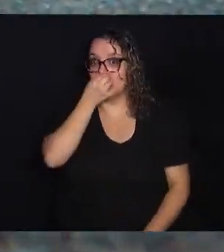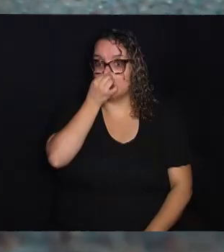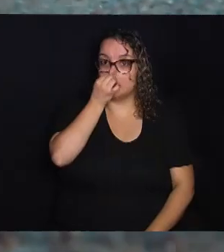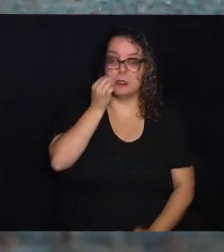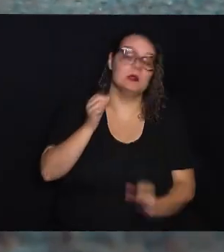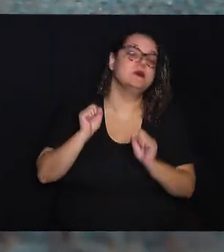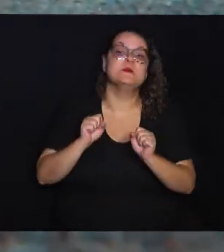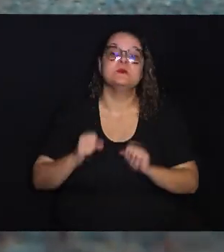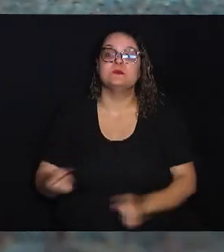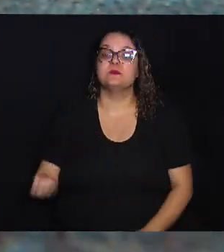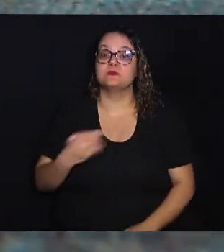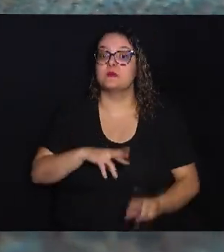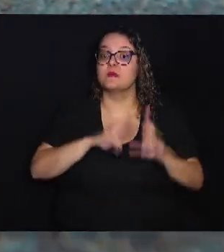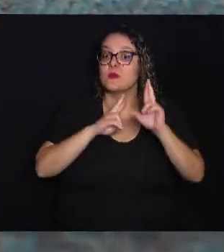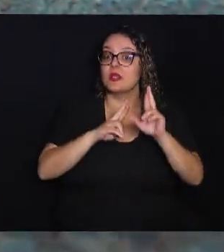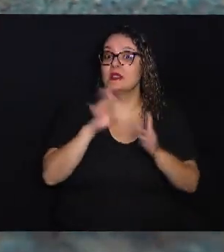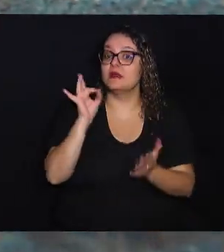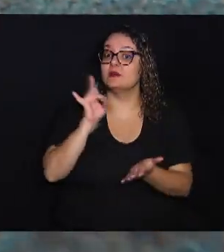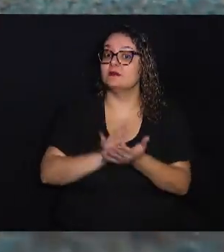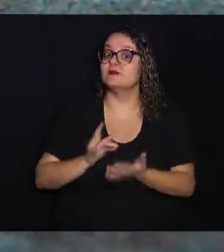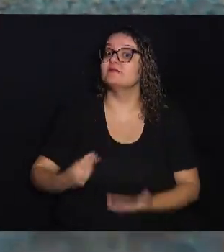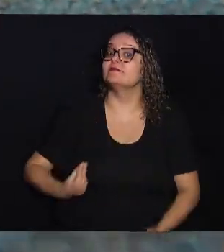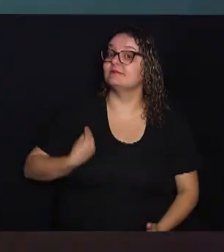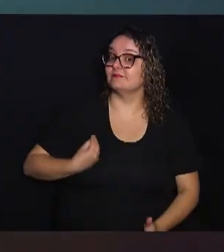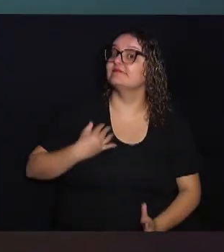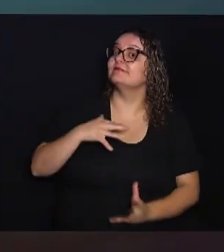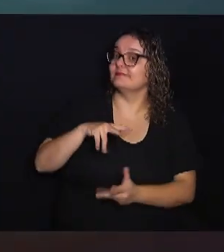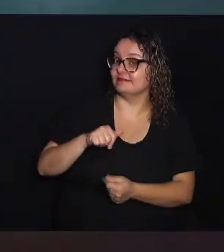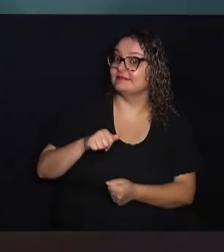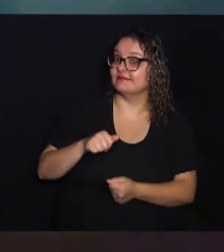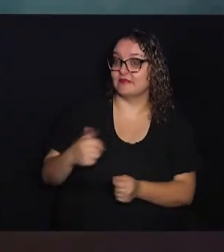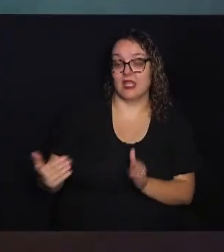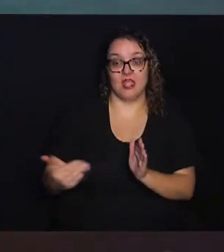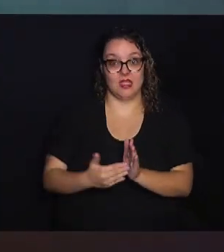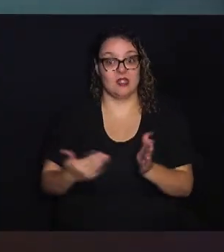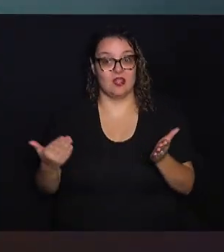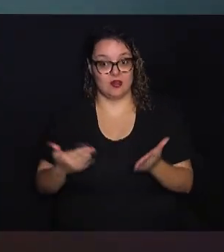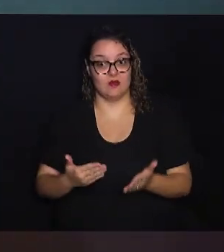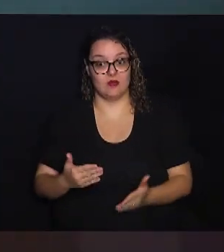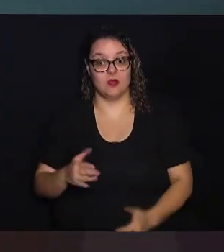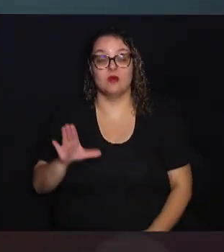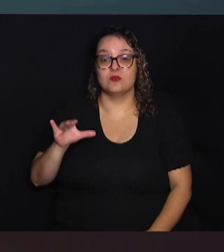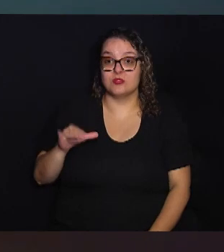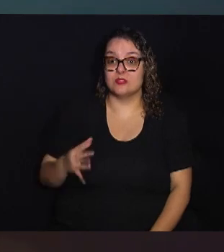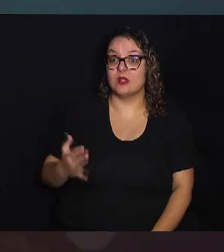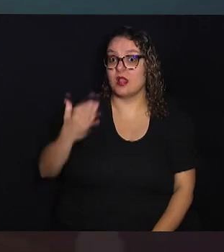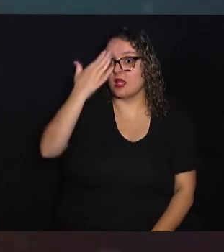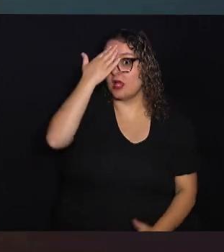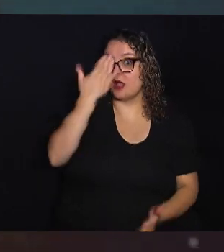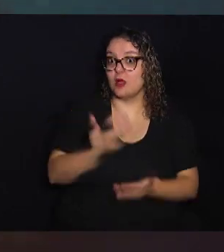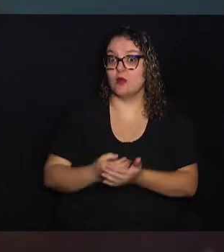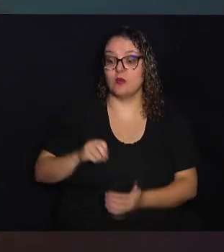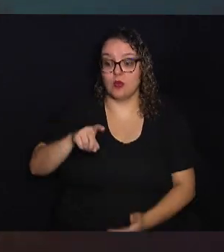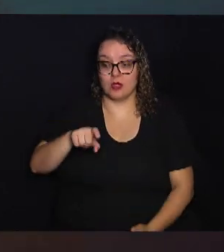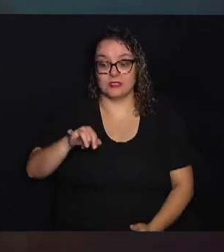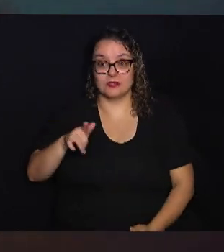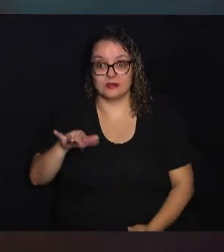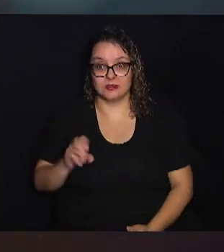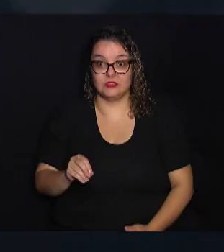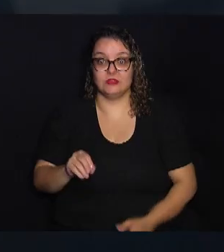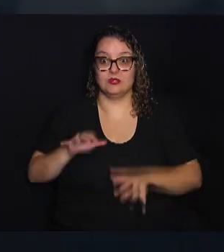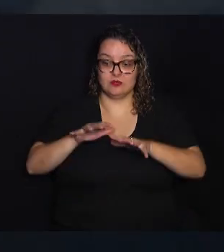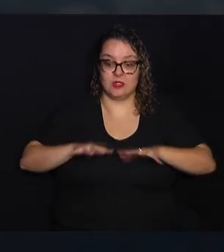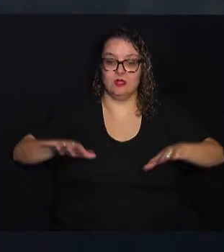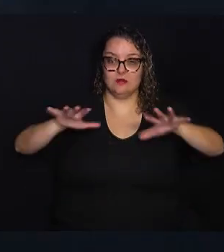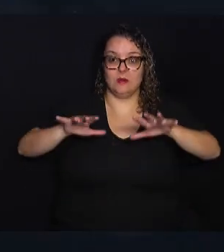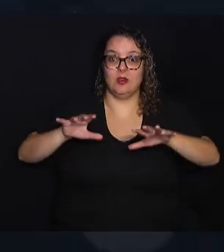Nature Geoscience e pode dar novas perspectivas sobre a origem da vida na Terra. Até agora, os cientistas acreditavam que o